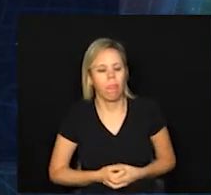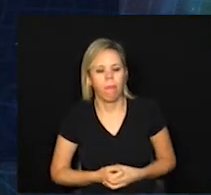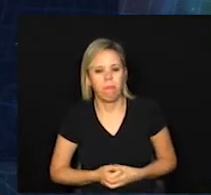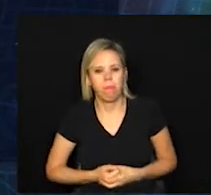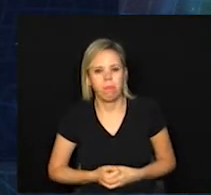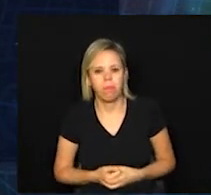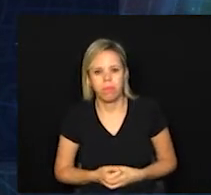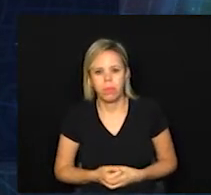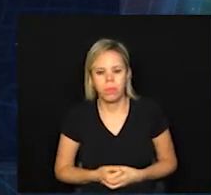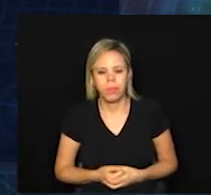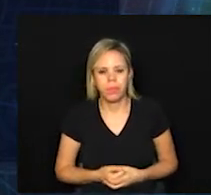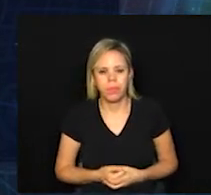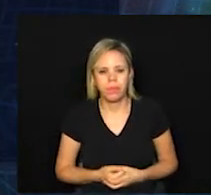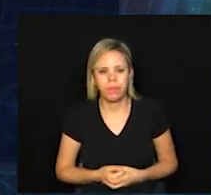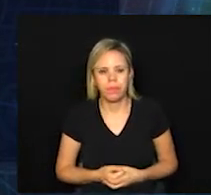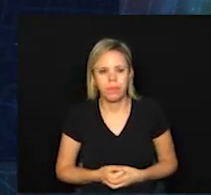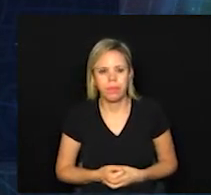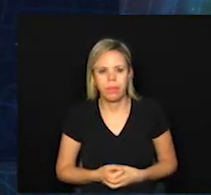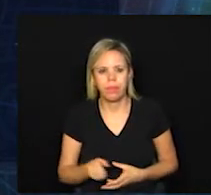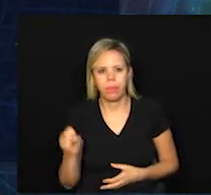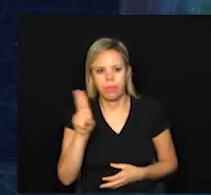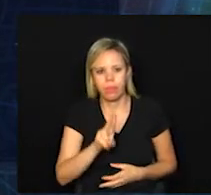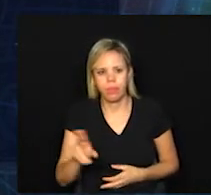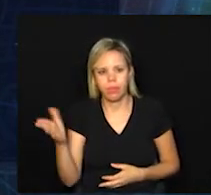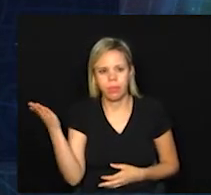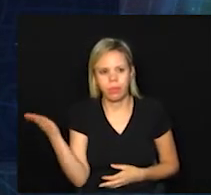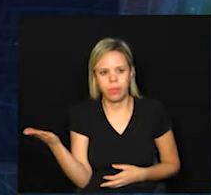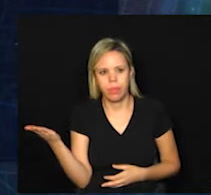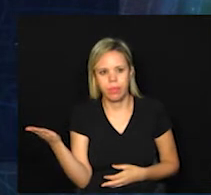95.759 casos da Covid-19. Sumaré,